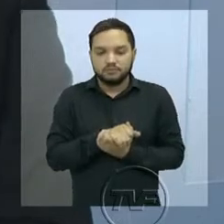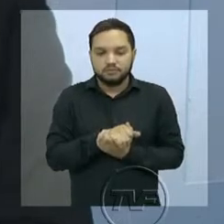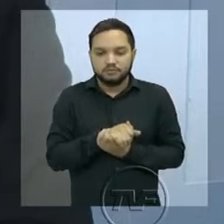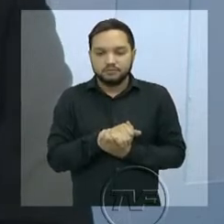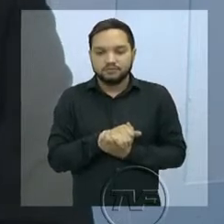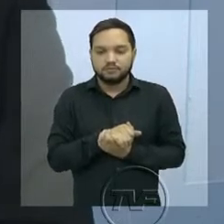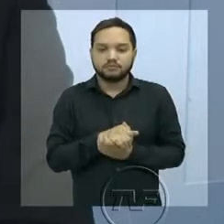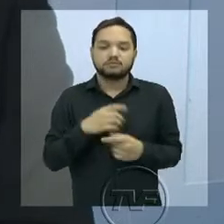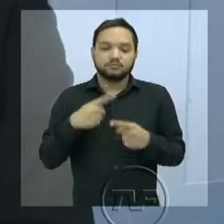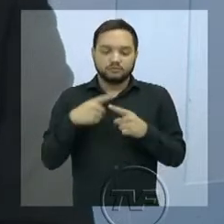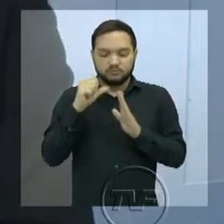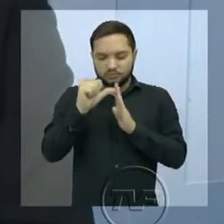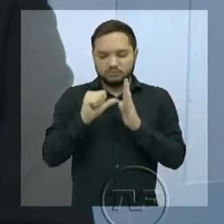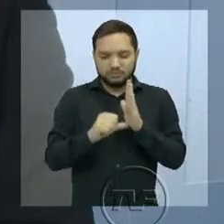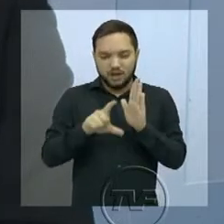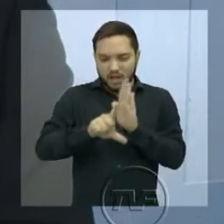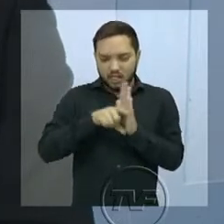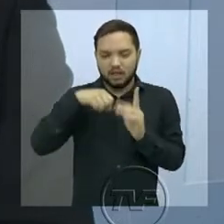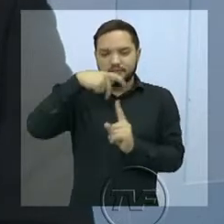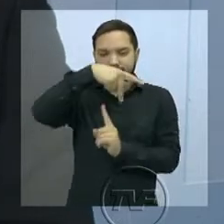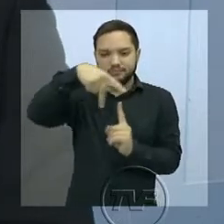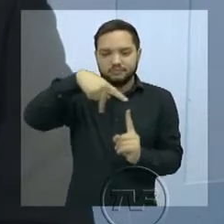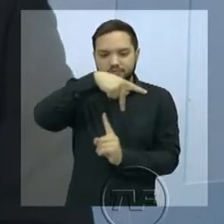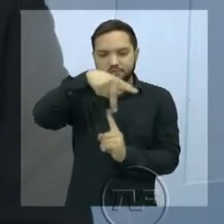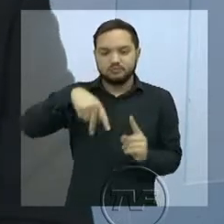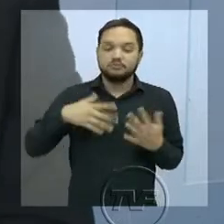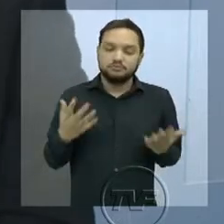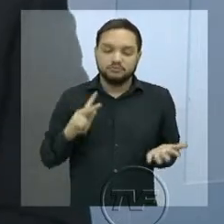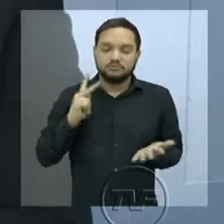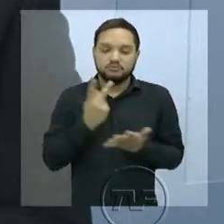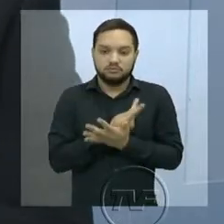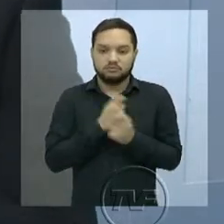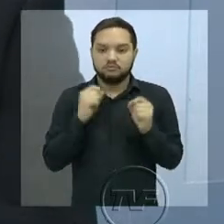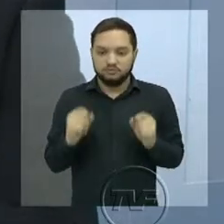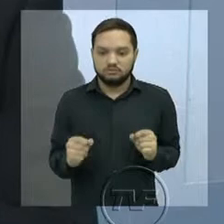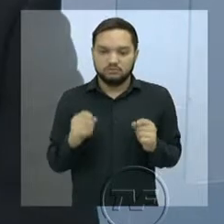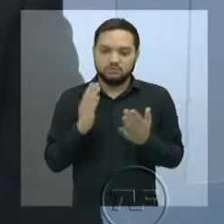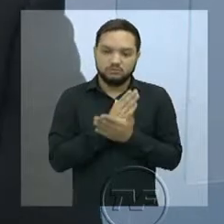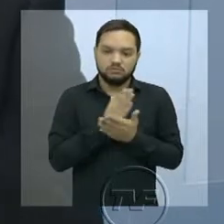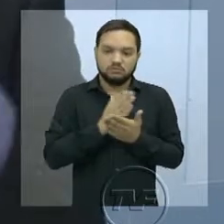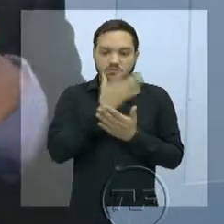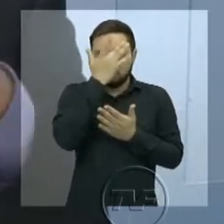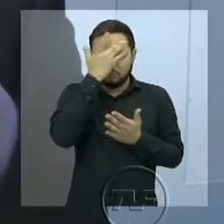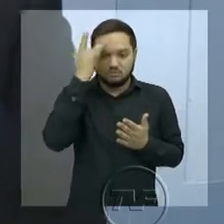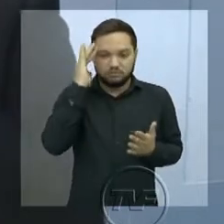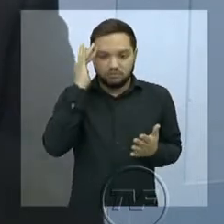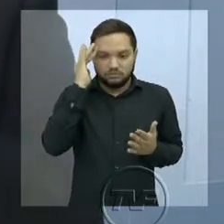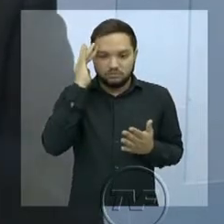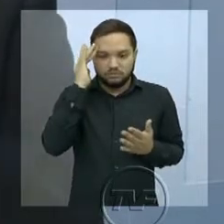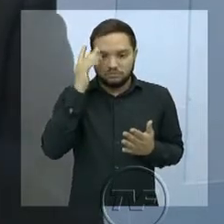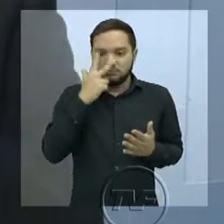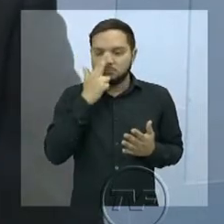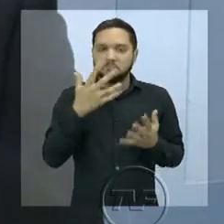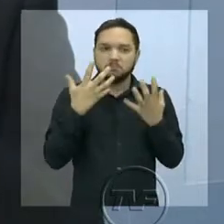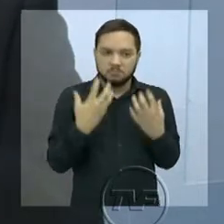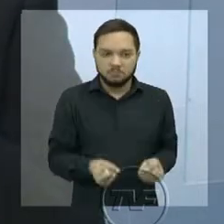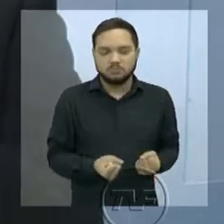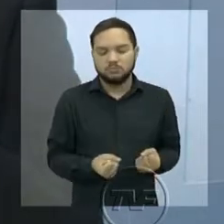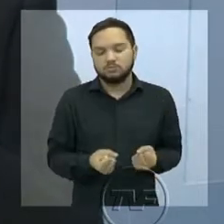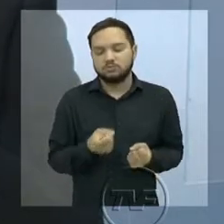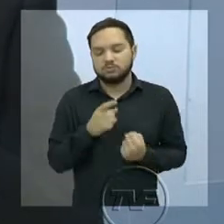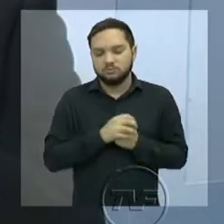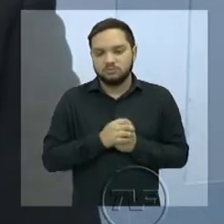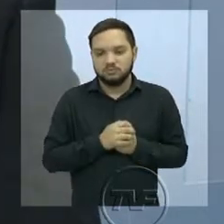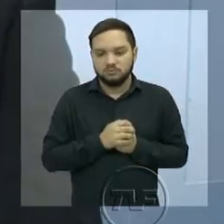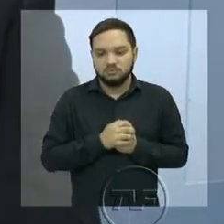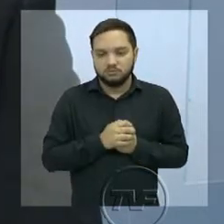necessidade da reforma da Previdência. O que aconteceu? Uma parte da população, Paulo, me parece que comprou a ideia. E